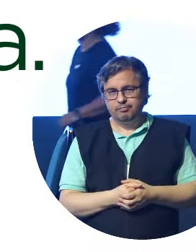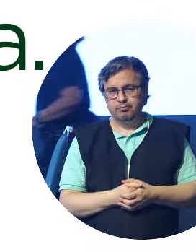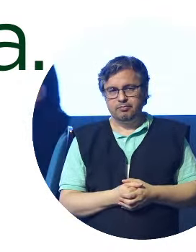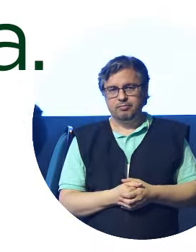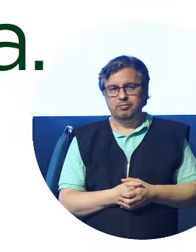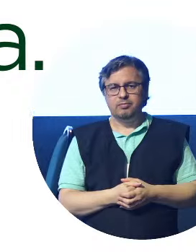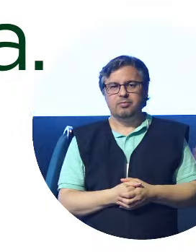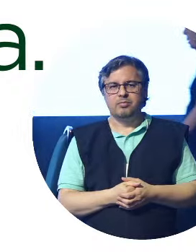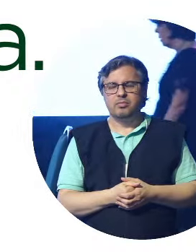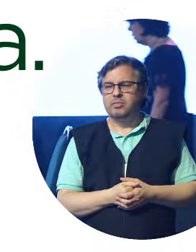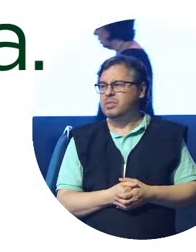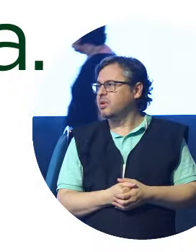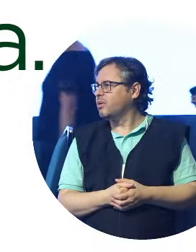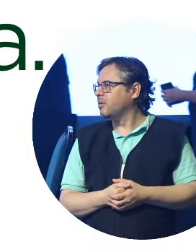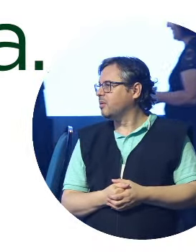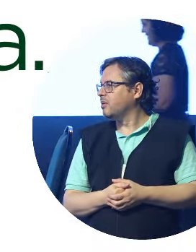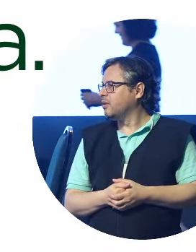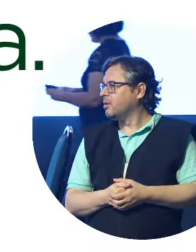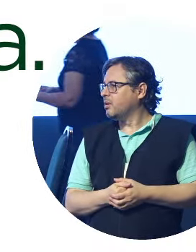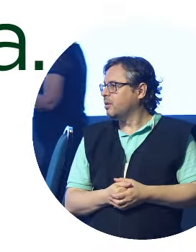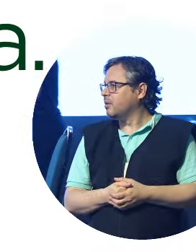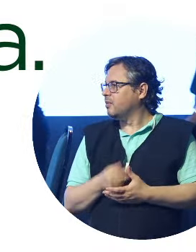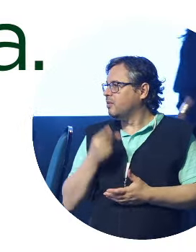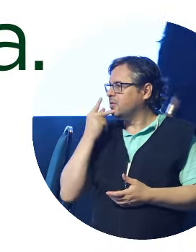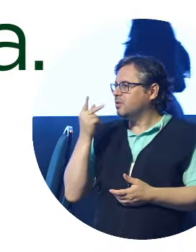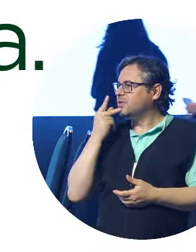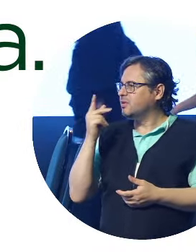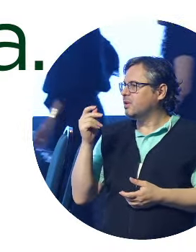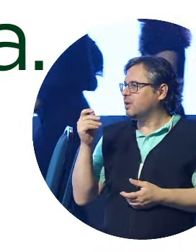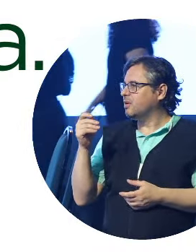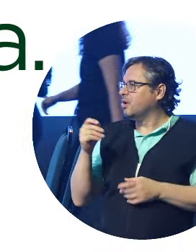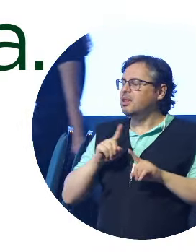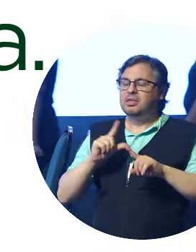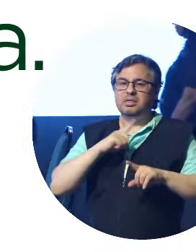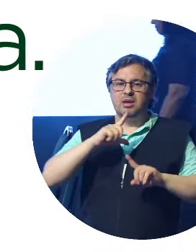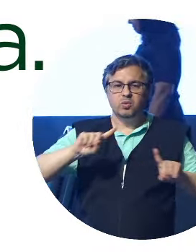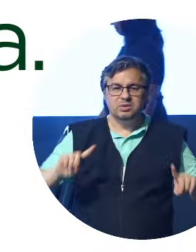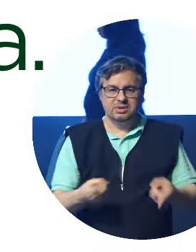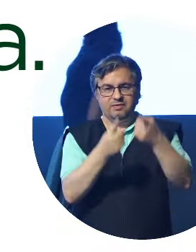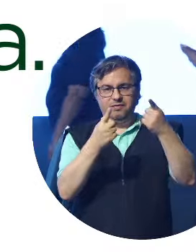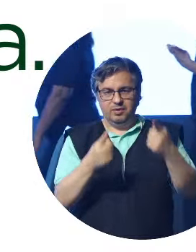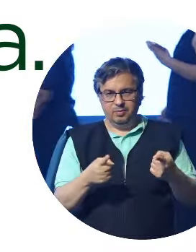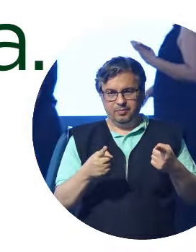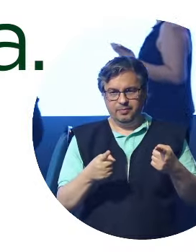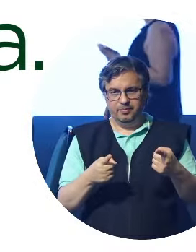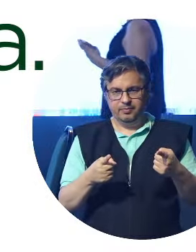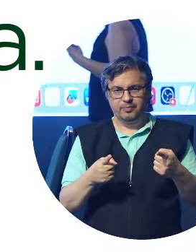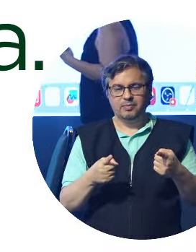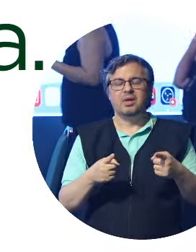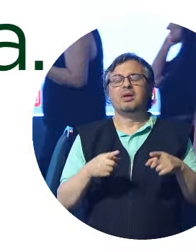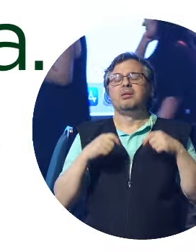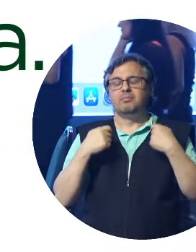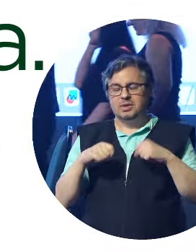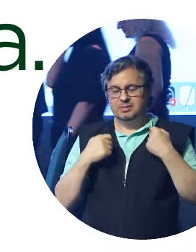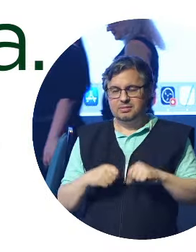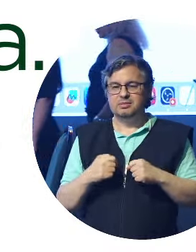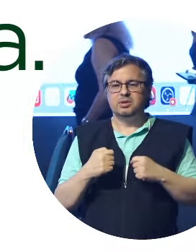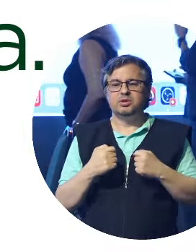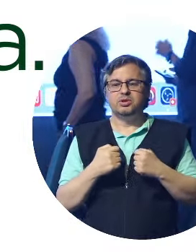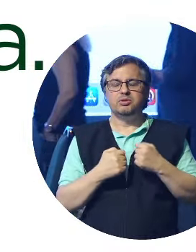Você tem uma sugestão de uma oferta? Eu tenho um desafio, pastor. Fala o desafio, Fabiola. Nós precisamos de um veículo na Vila Minha Pátria.